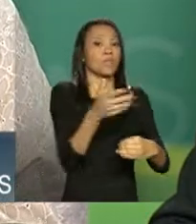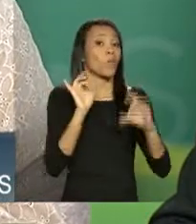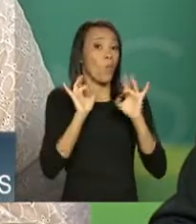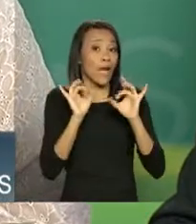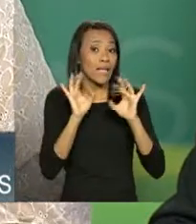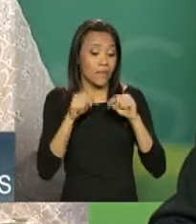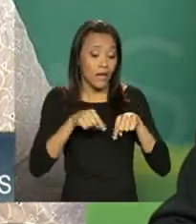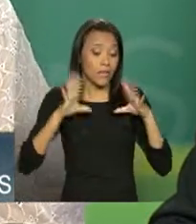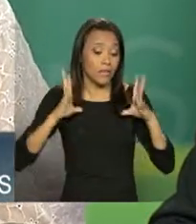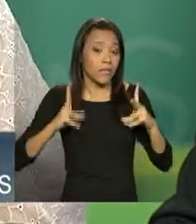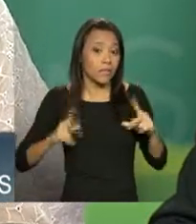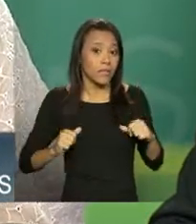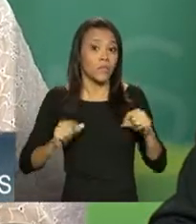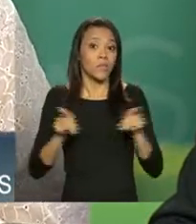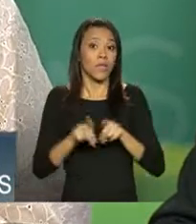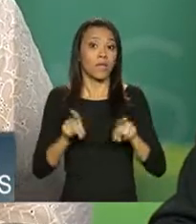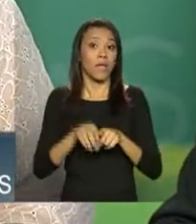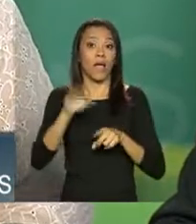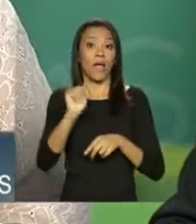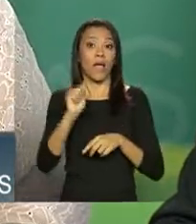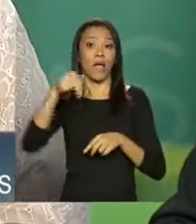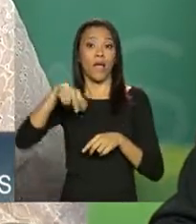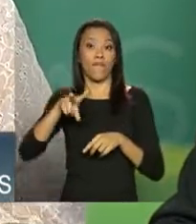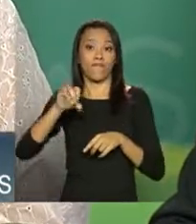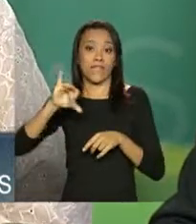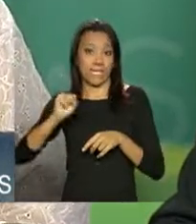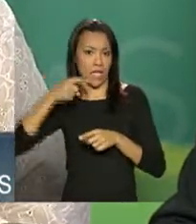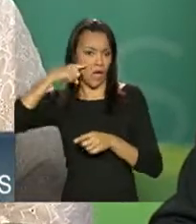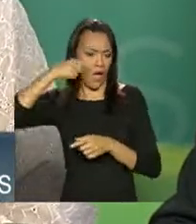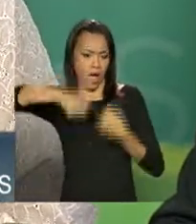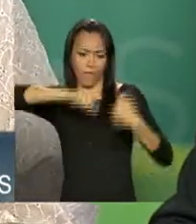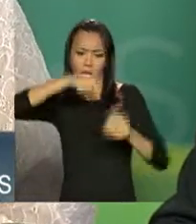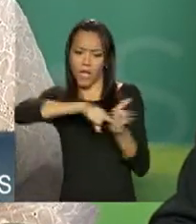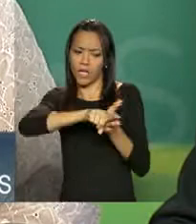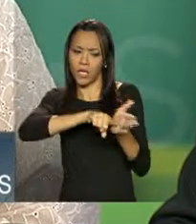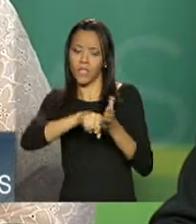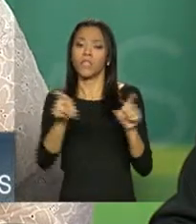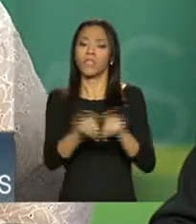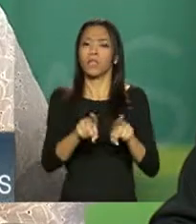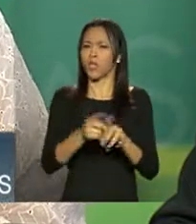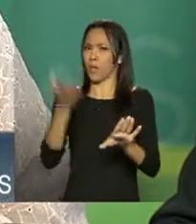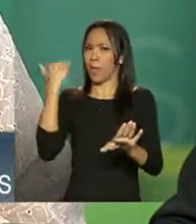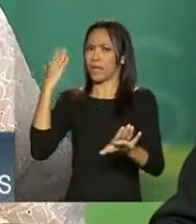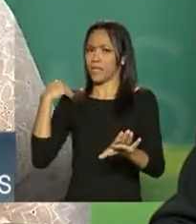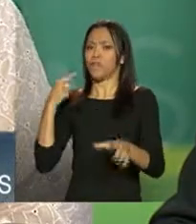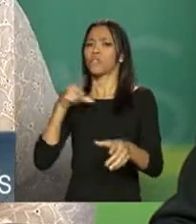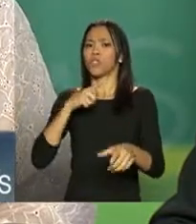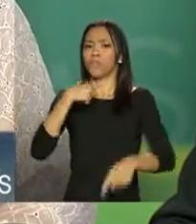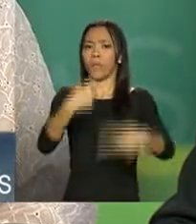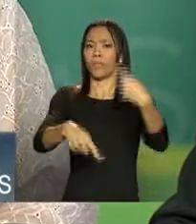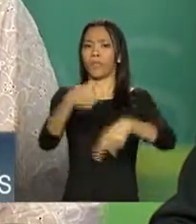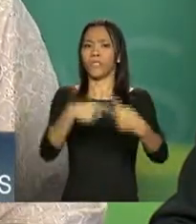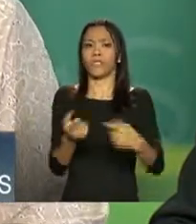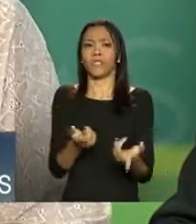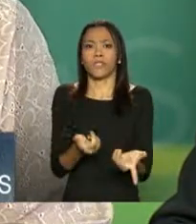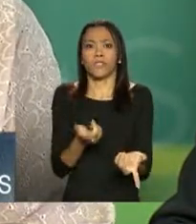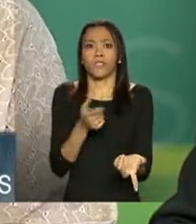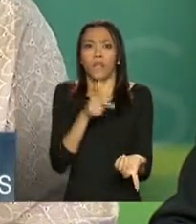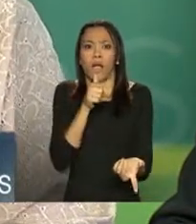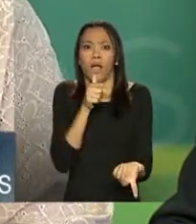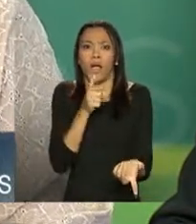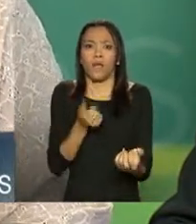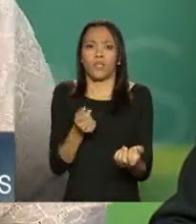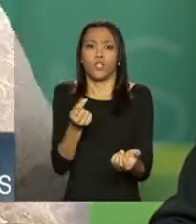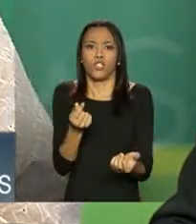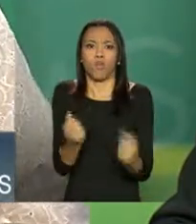os laudos da Anvisa o sistema de controle para assegurar que a indústria da seca que existiu no passado não aconteça no dia a dia que a